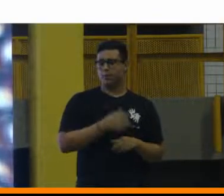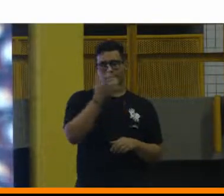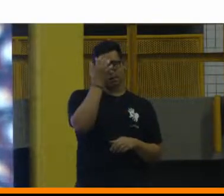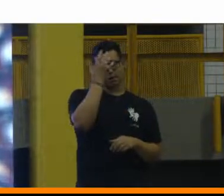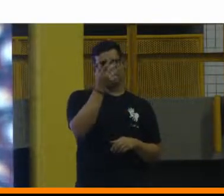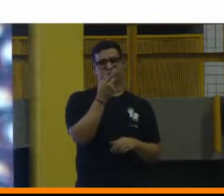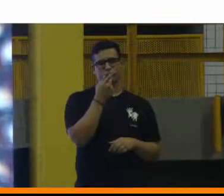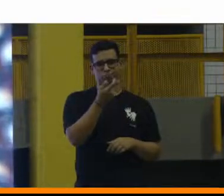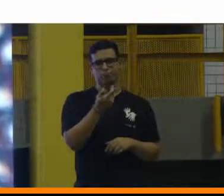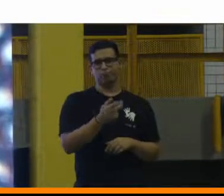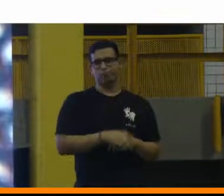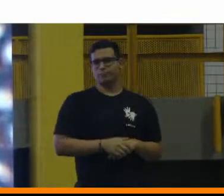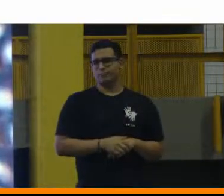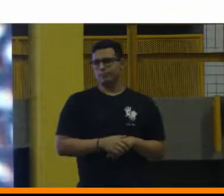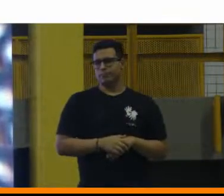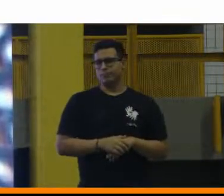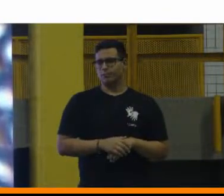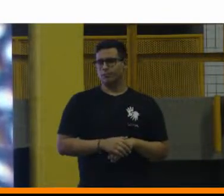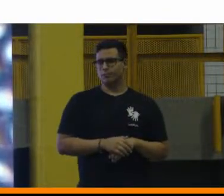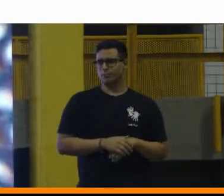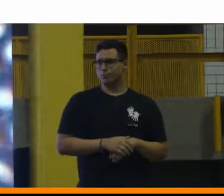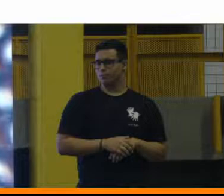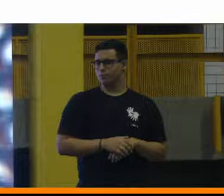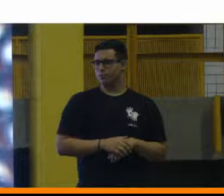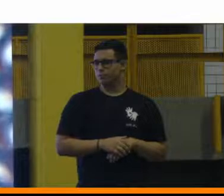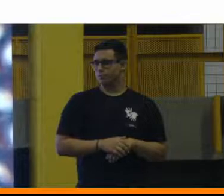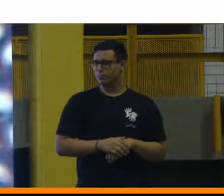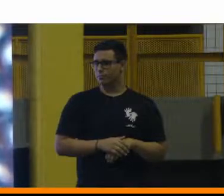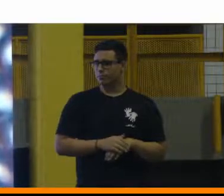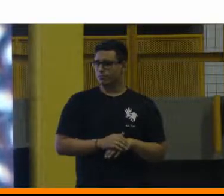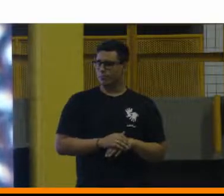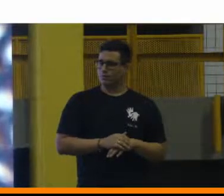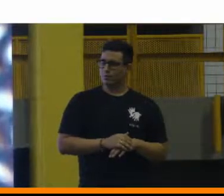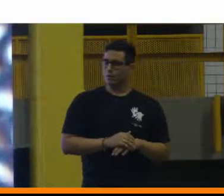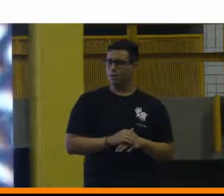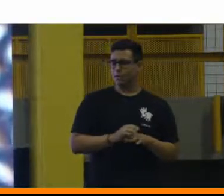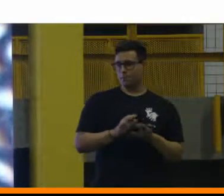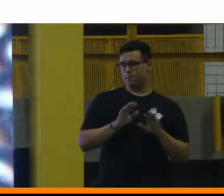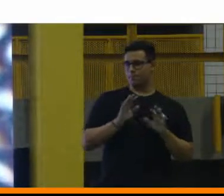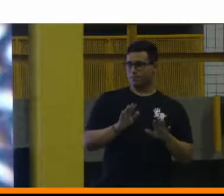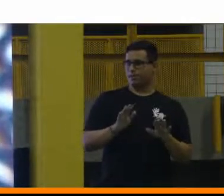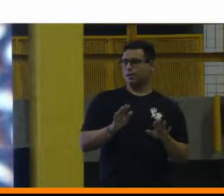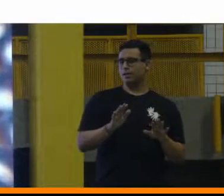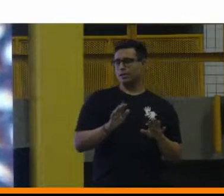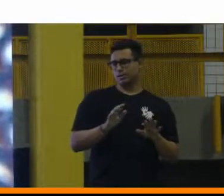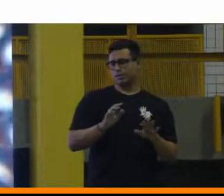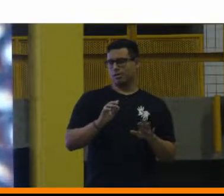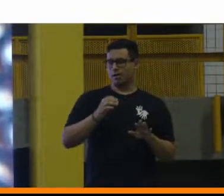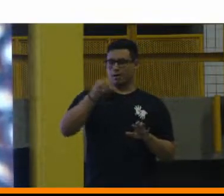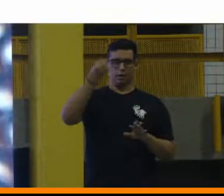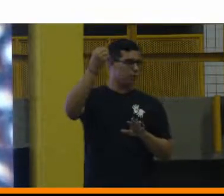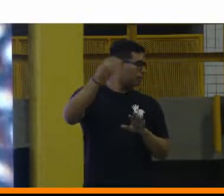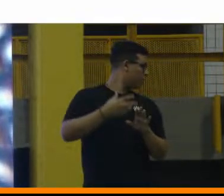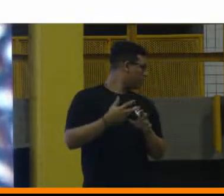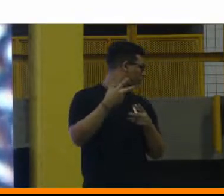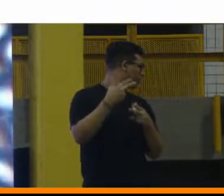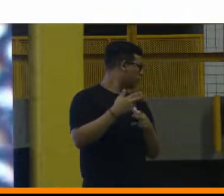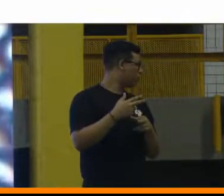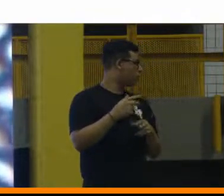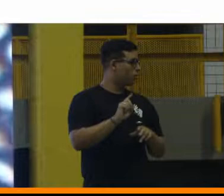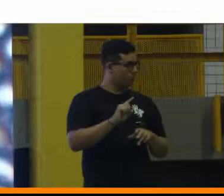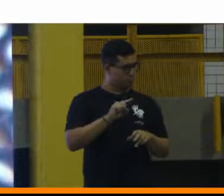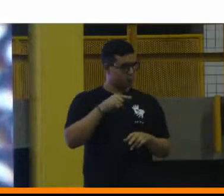mais simples. Mas isso permanece constante. Como assim? No próximo segundo ele ganha de novo 10 metros